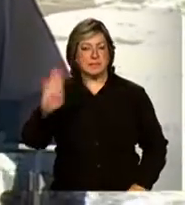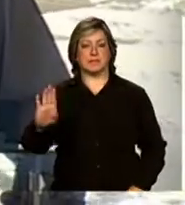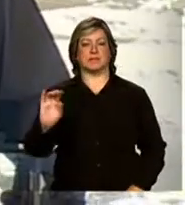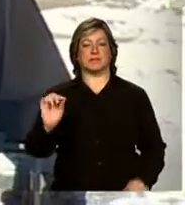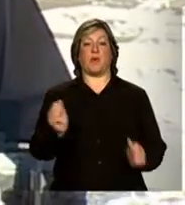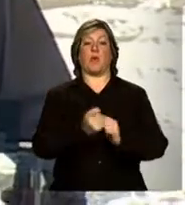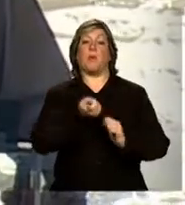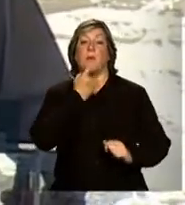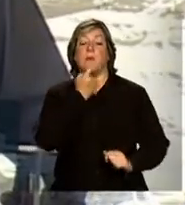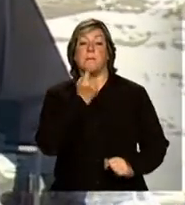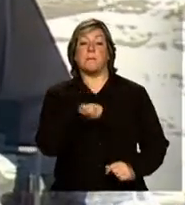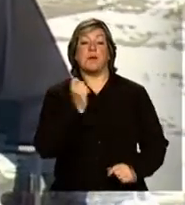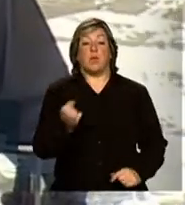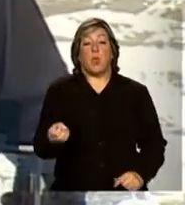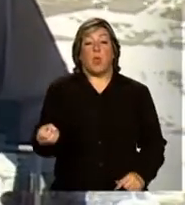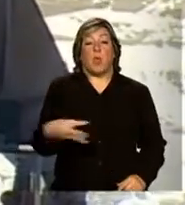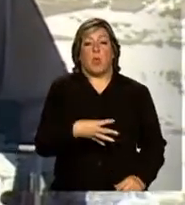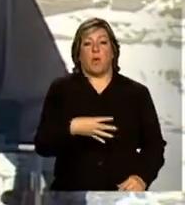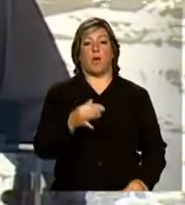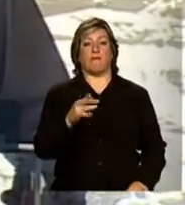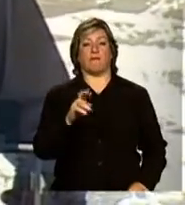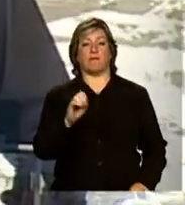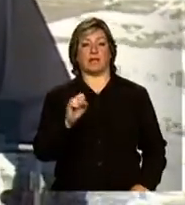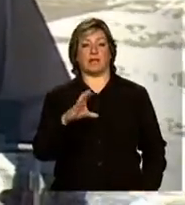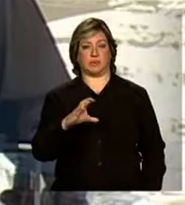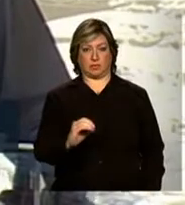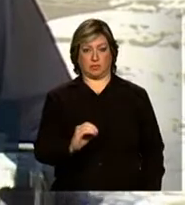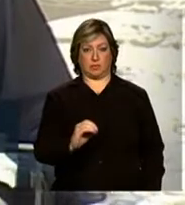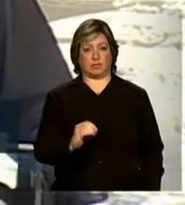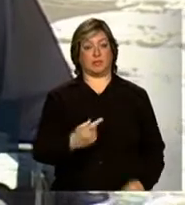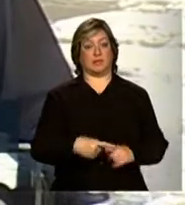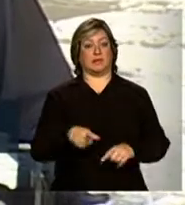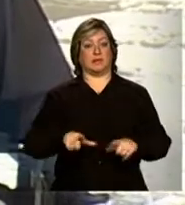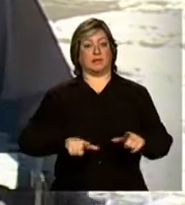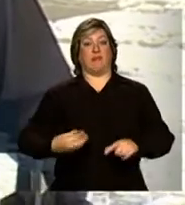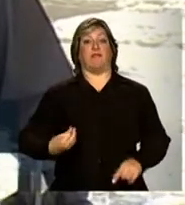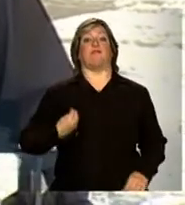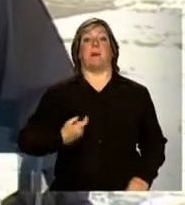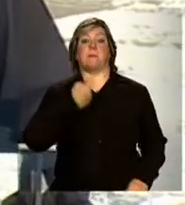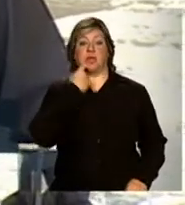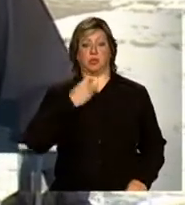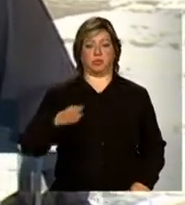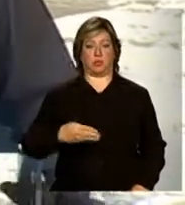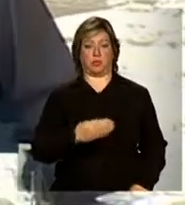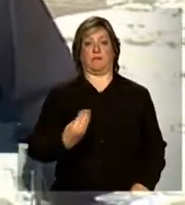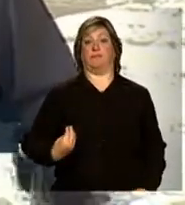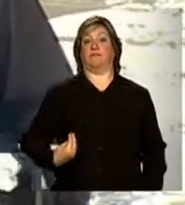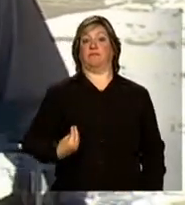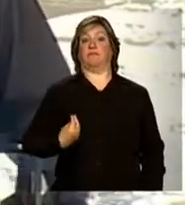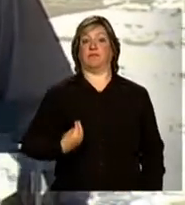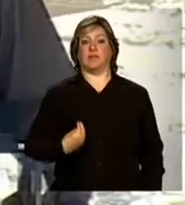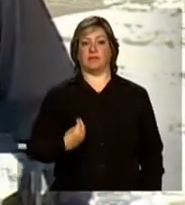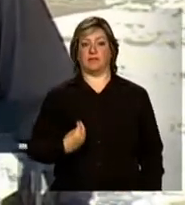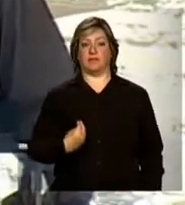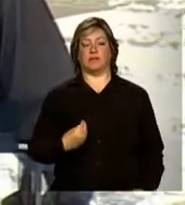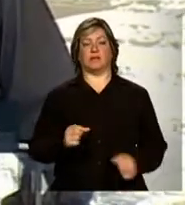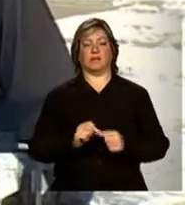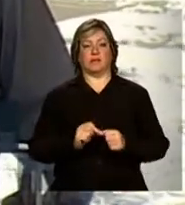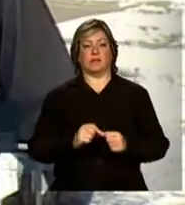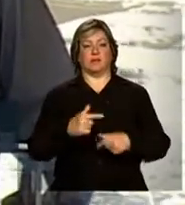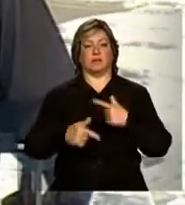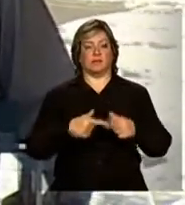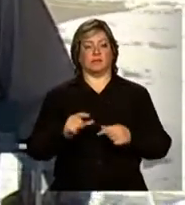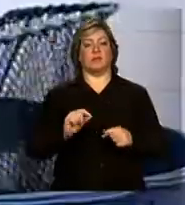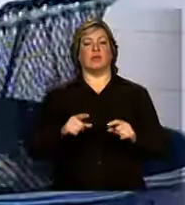com um peixe fresco peixe para nós inicialmente quer dizer trabalhar com peixe vivo processando ele de acordo